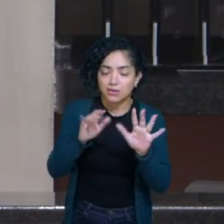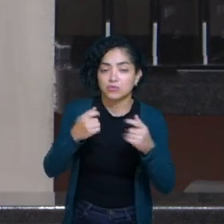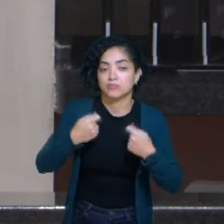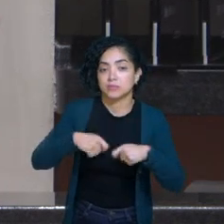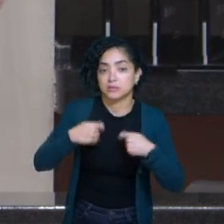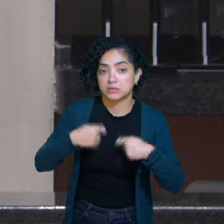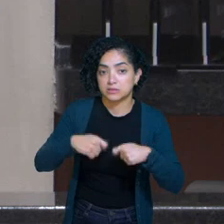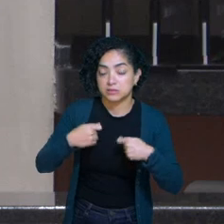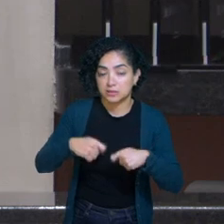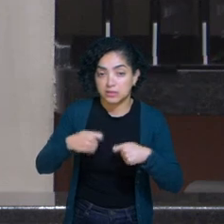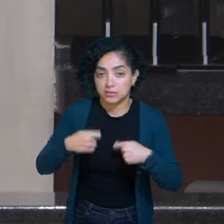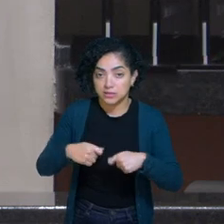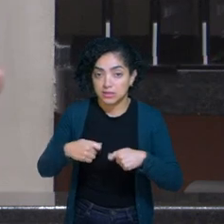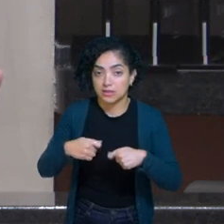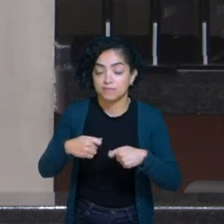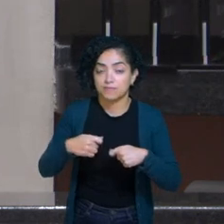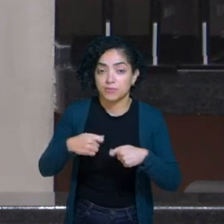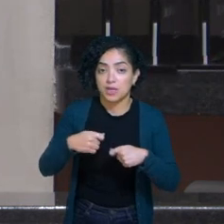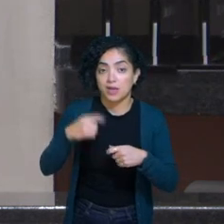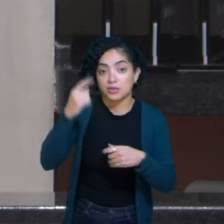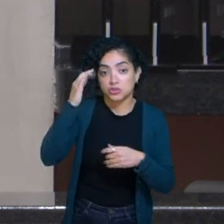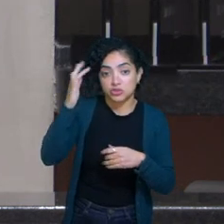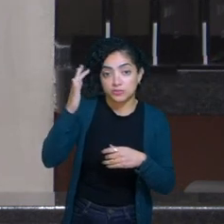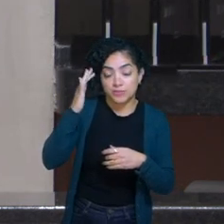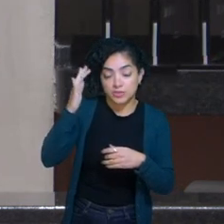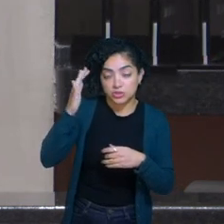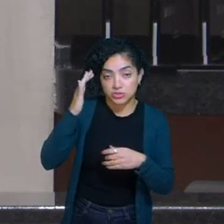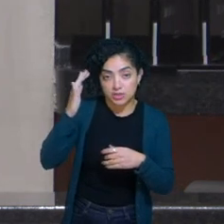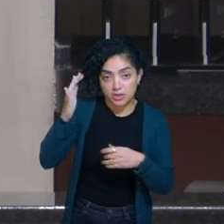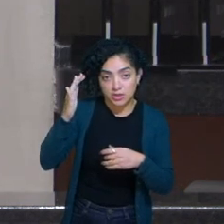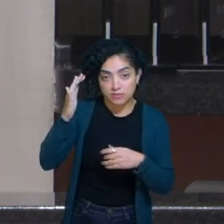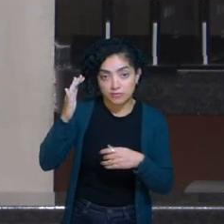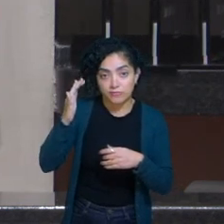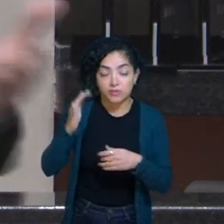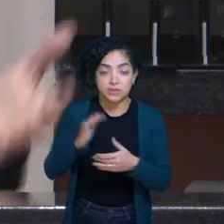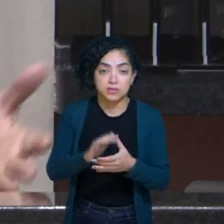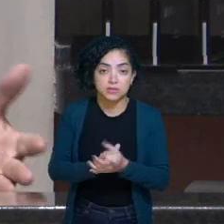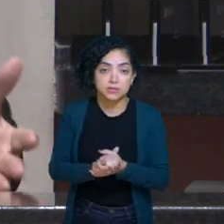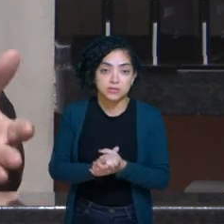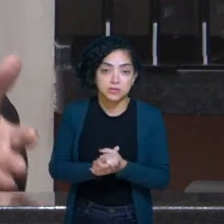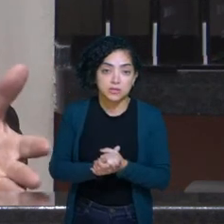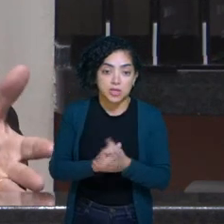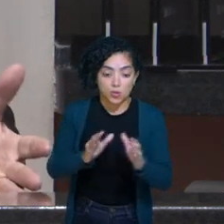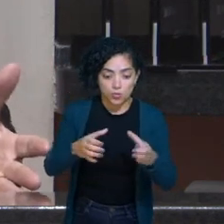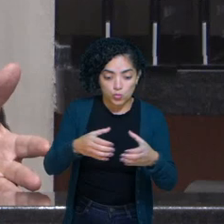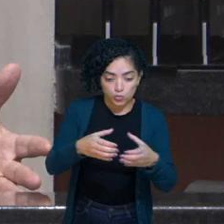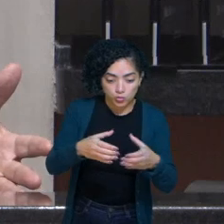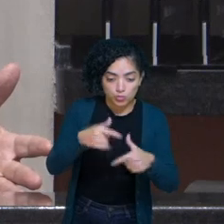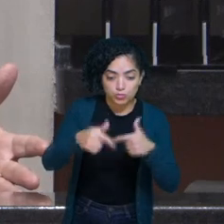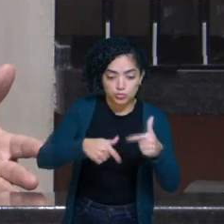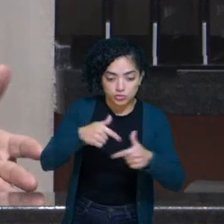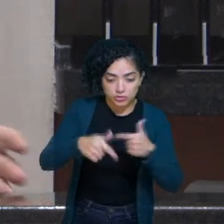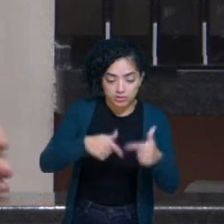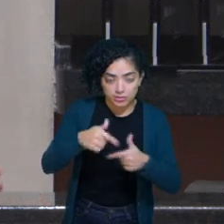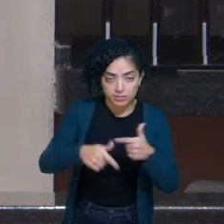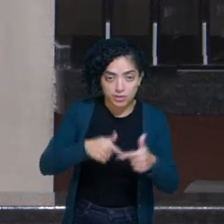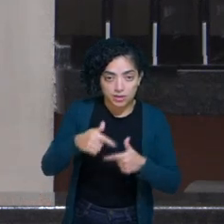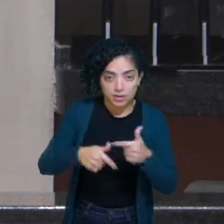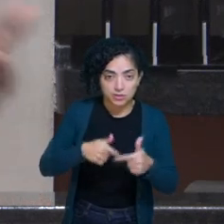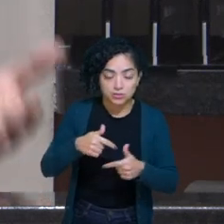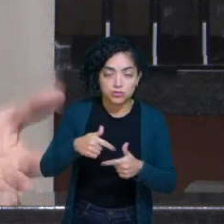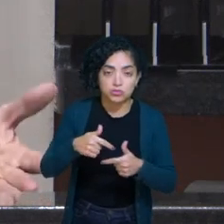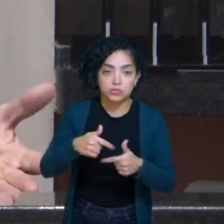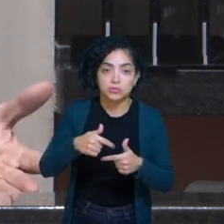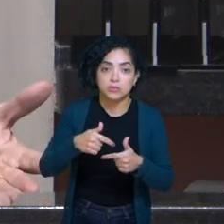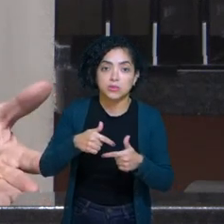compor Inicialmente imaginávamos um grupo de trabalho interinstitucional e ao